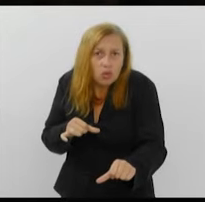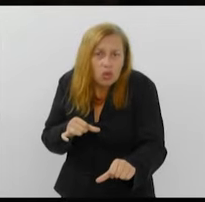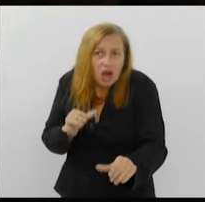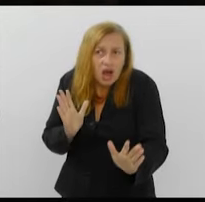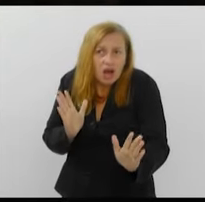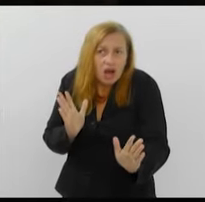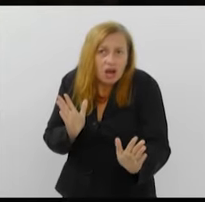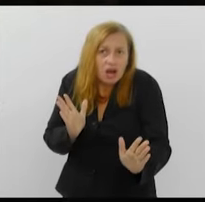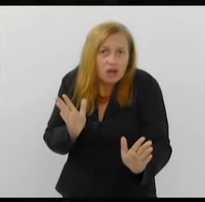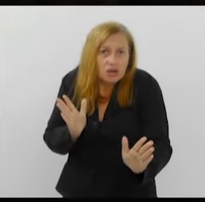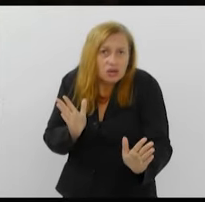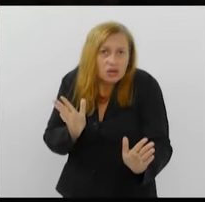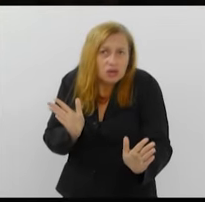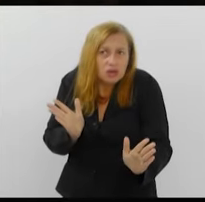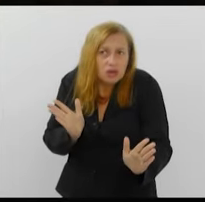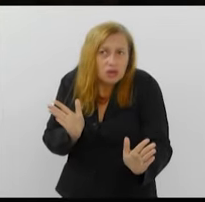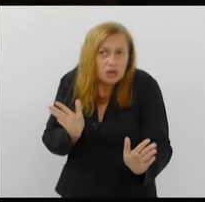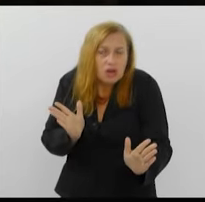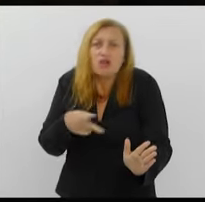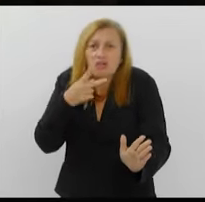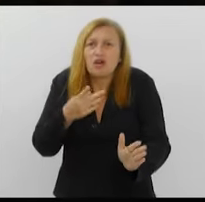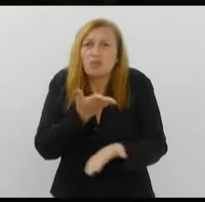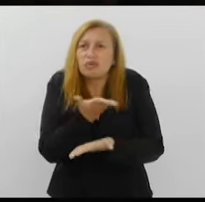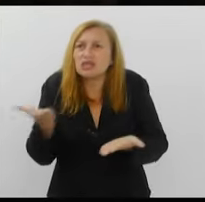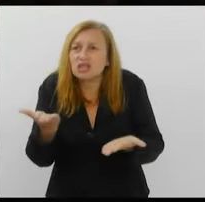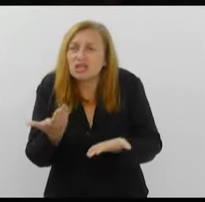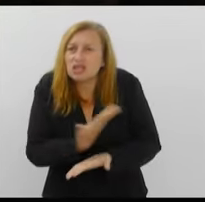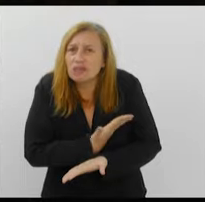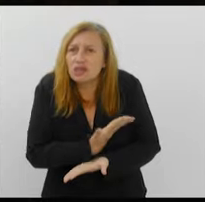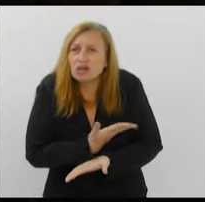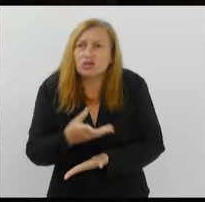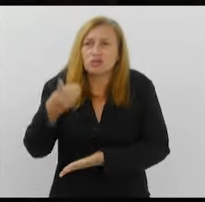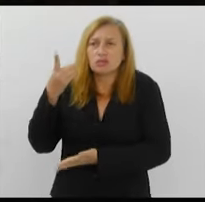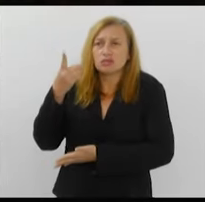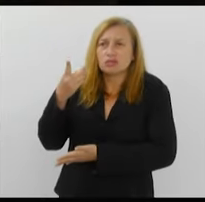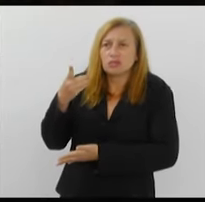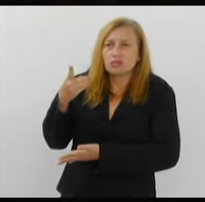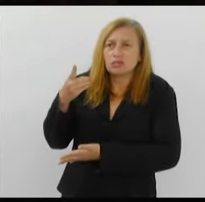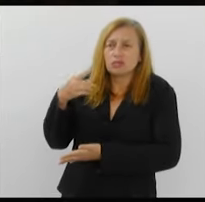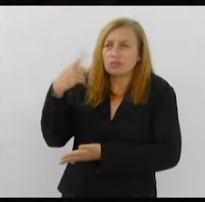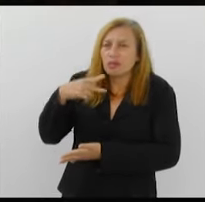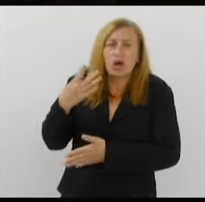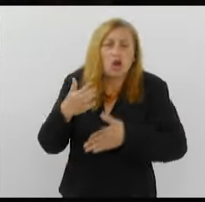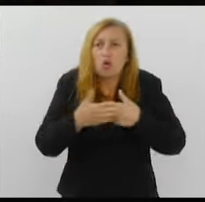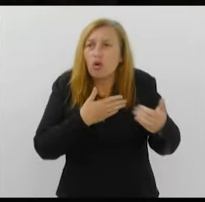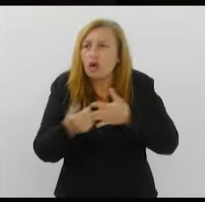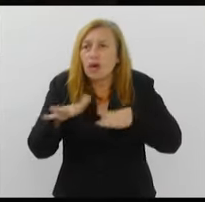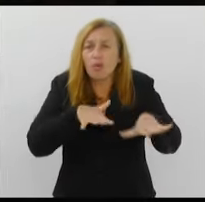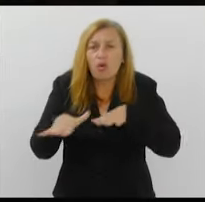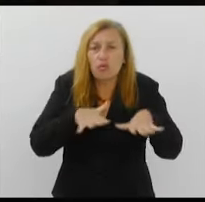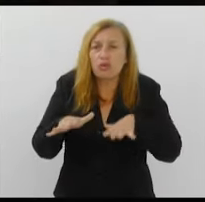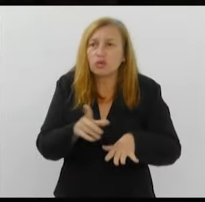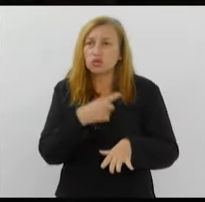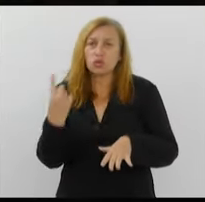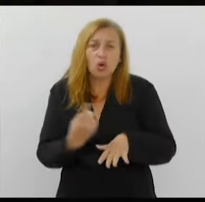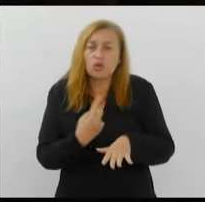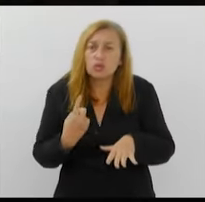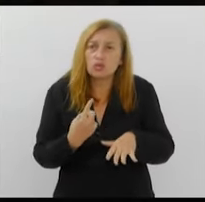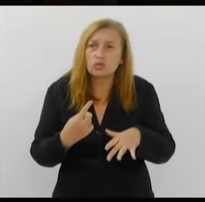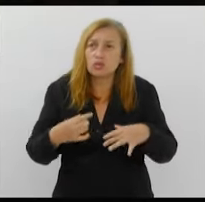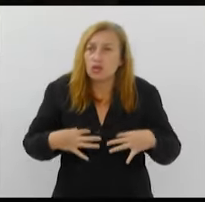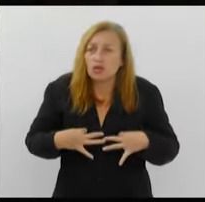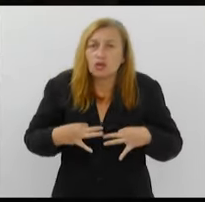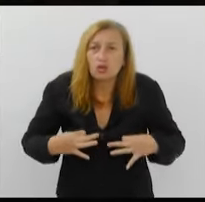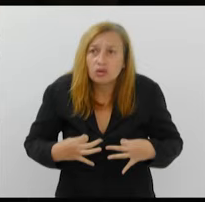tremenda inversão de valores. Eu falo para o cidadão, falo para nós, todos os colegas parlamentares, qualquer movimento nosso involuntário